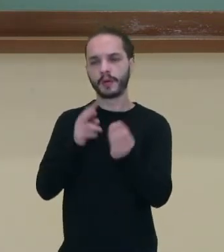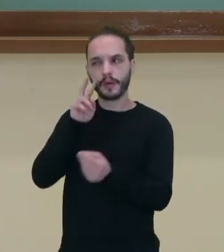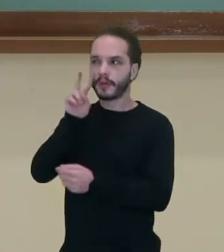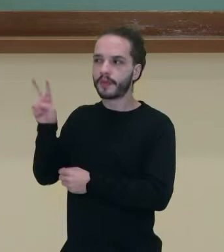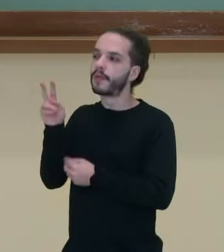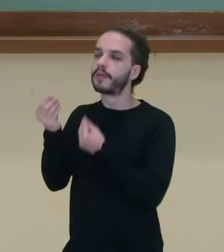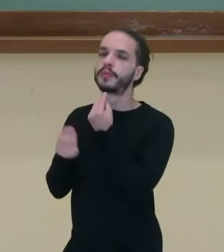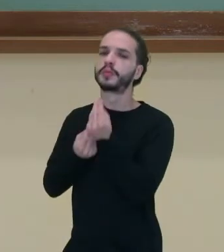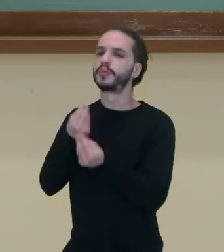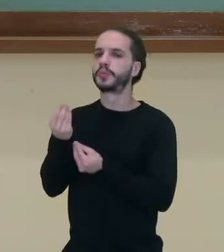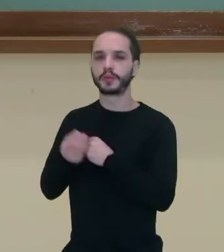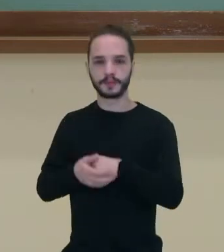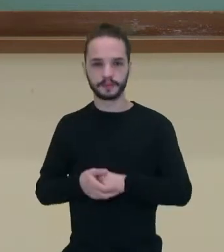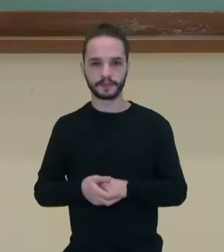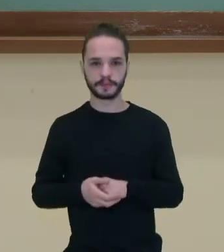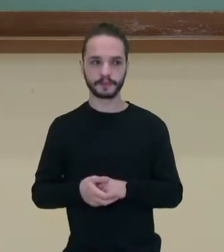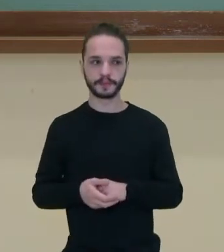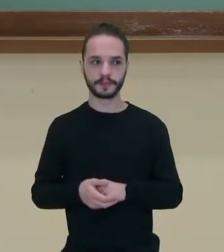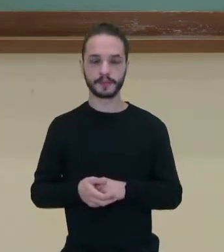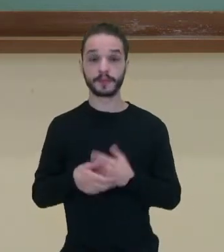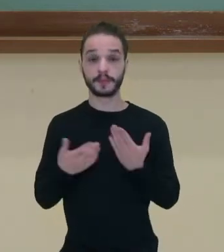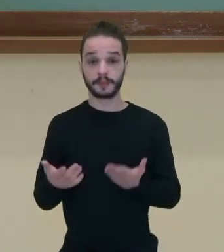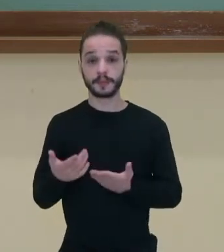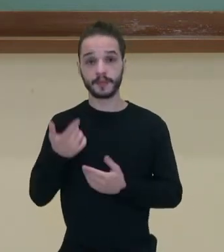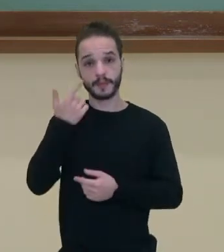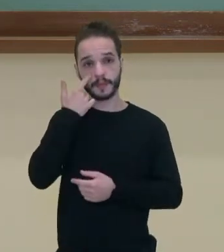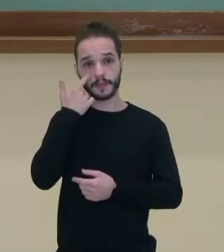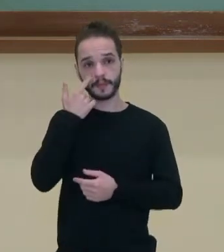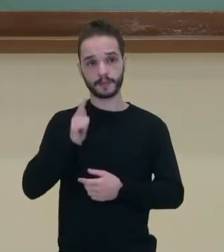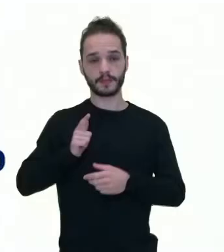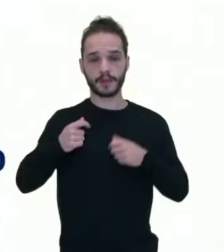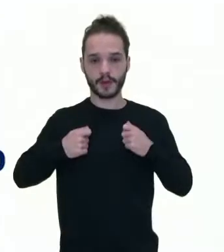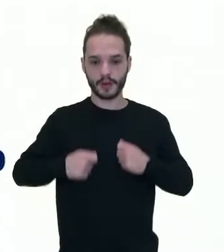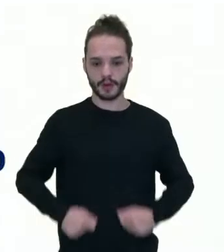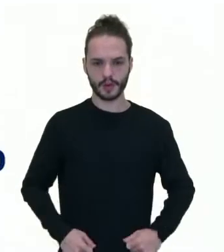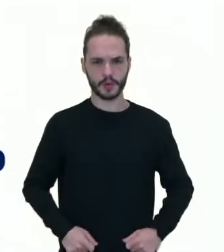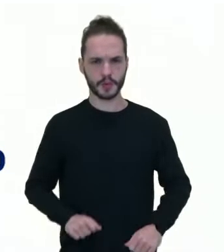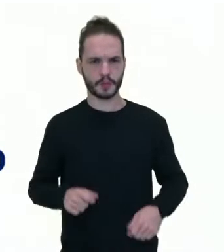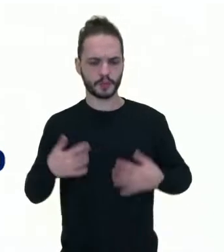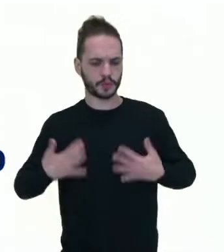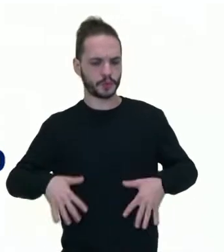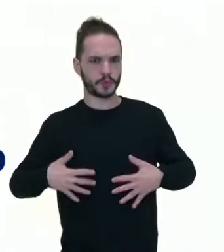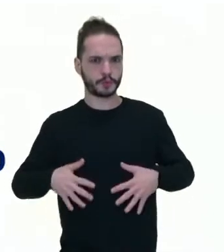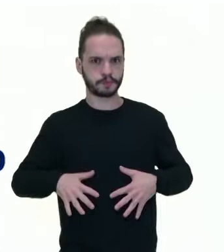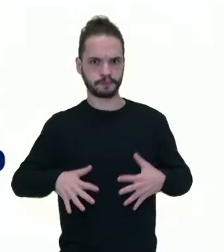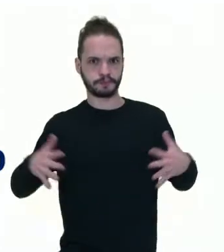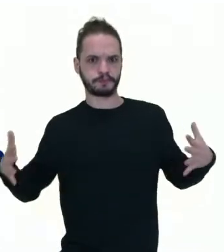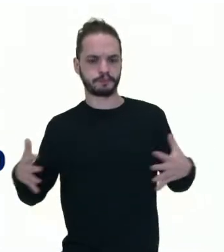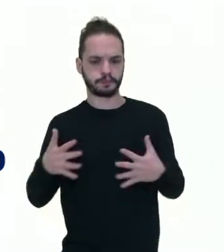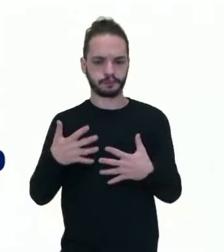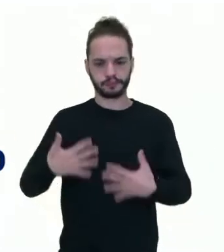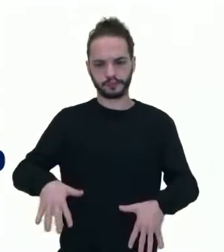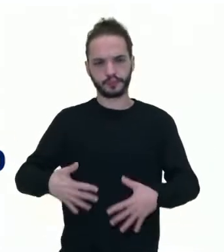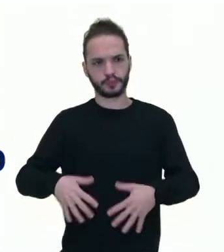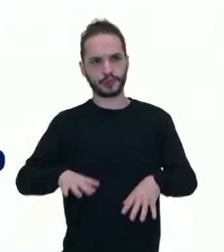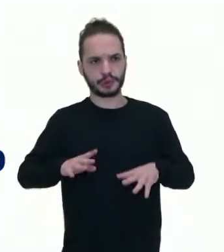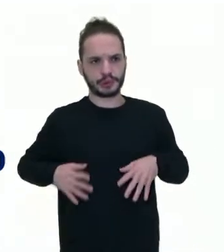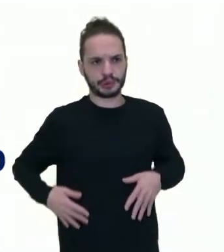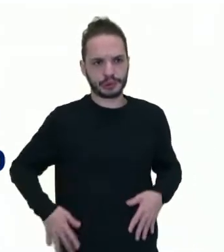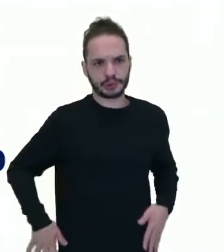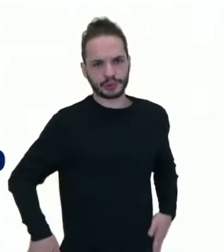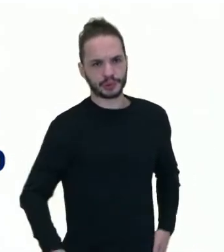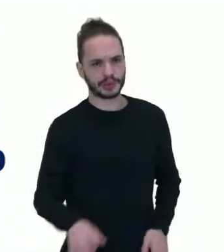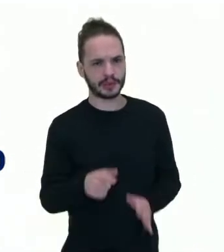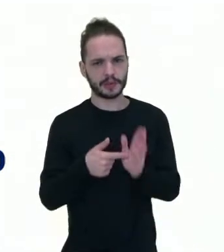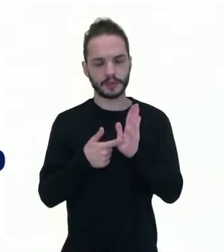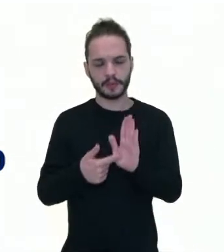vocês veem? Então, gente, ele está sendo representado com roupas extravagantes, estão vendo? Né? E essas roupas, gente, elas mostravam todo